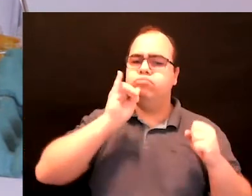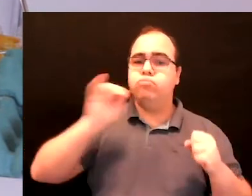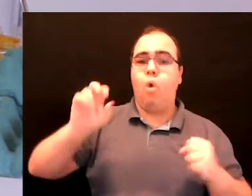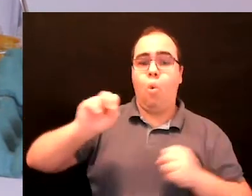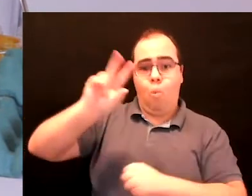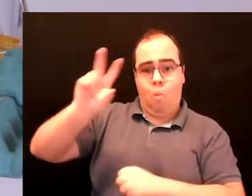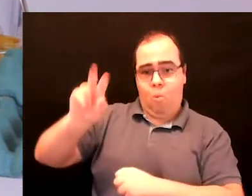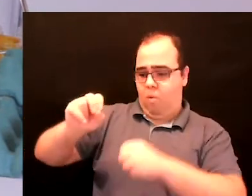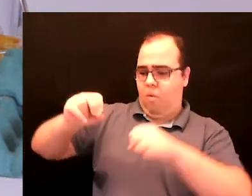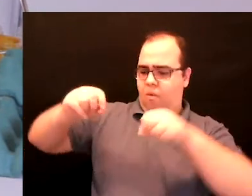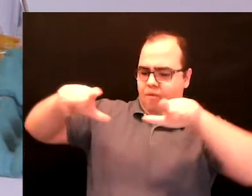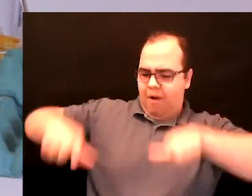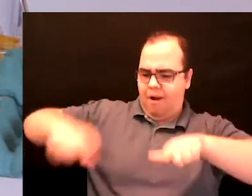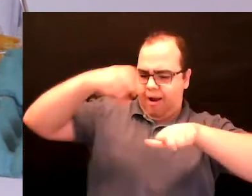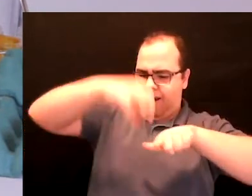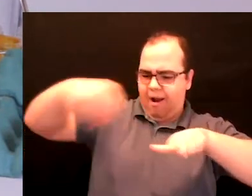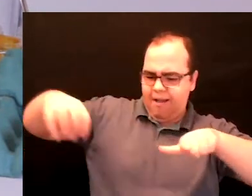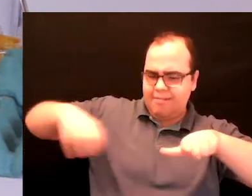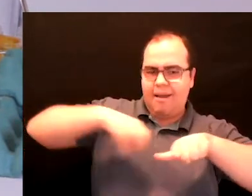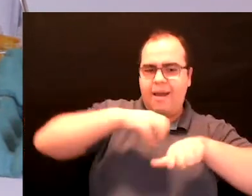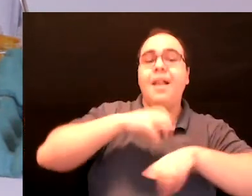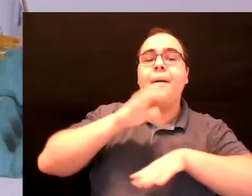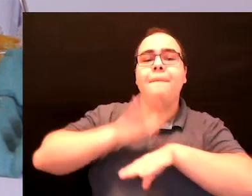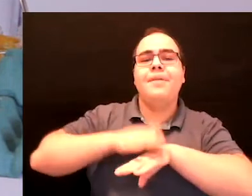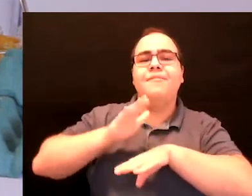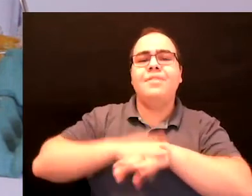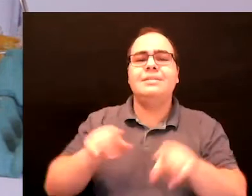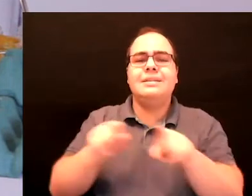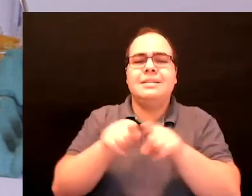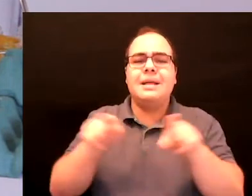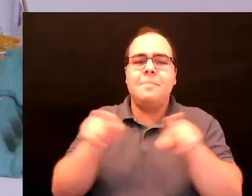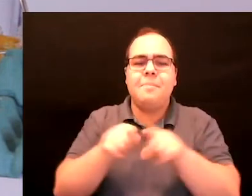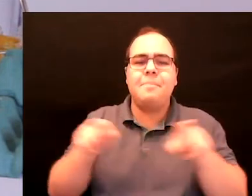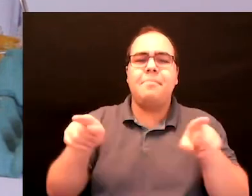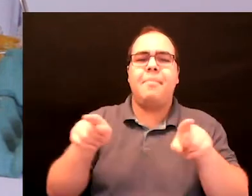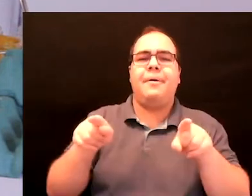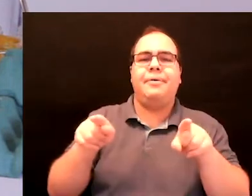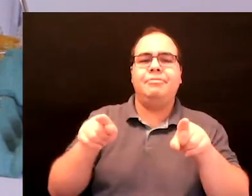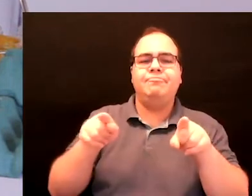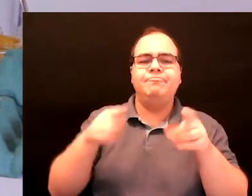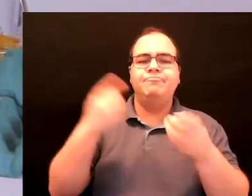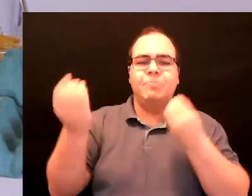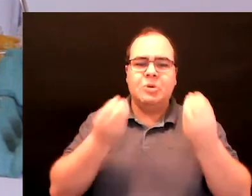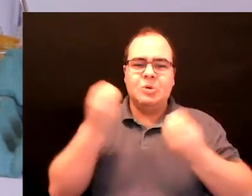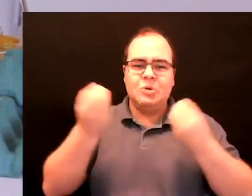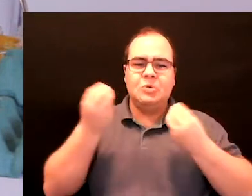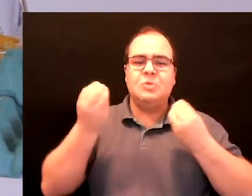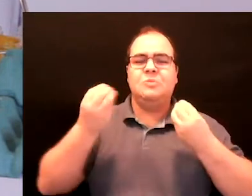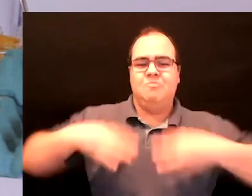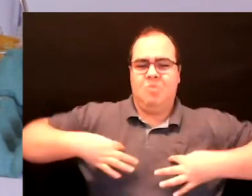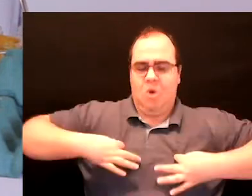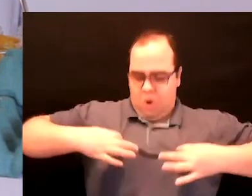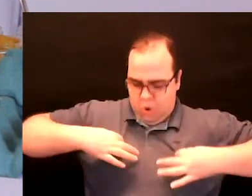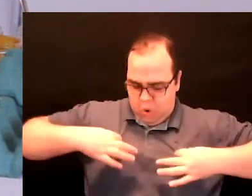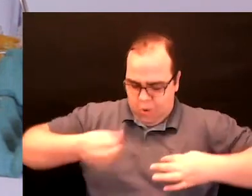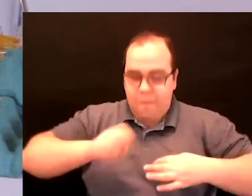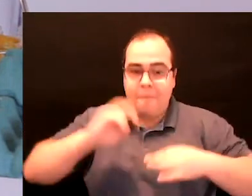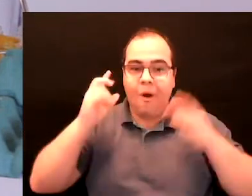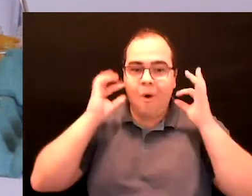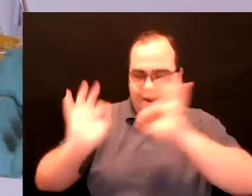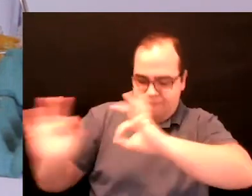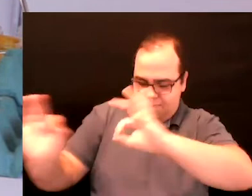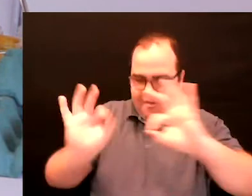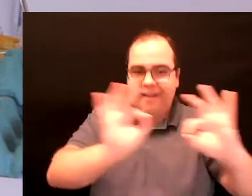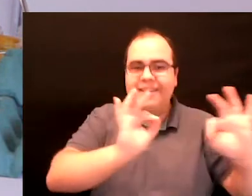utilizar a cartela de ovo para fazer aí tanto parte de um figurino como